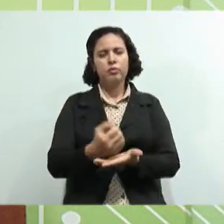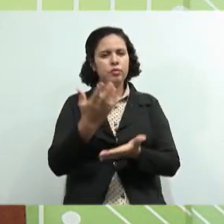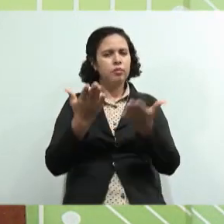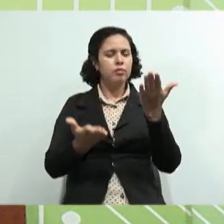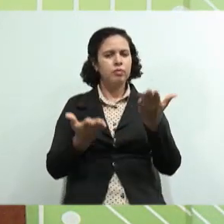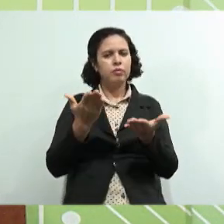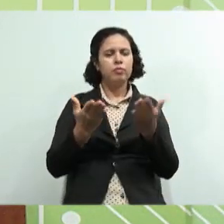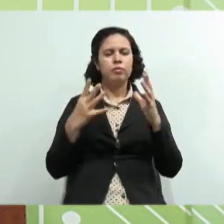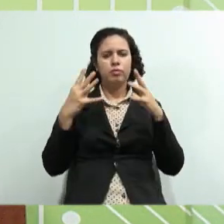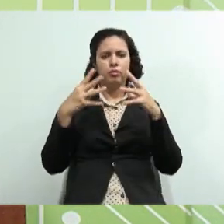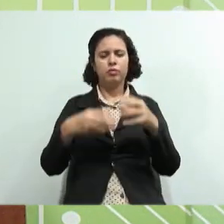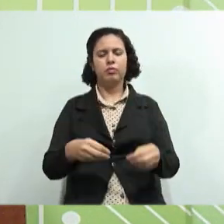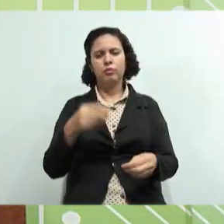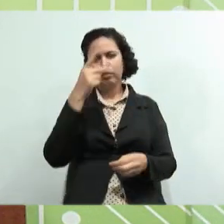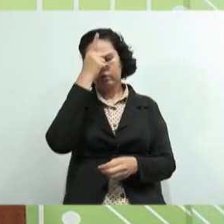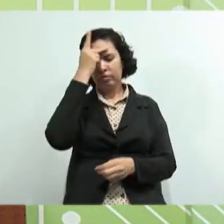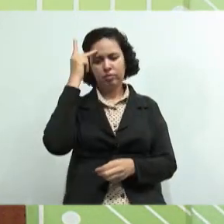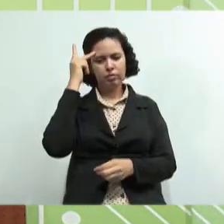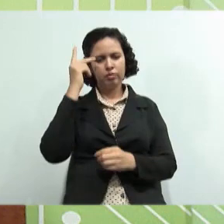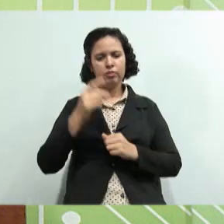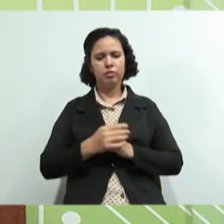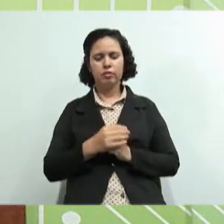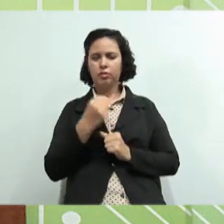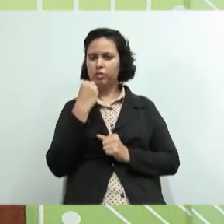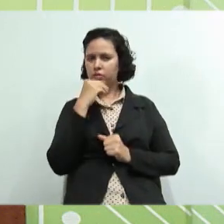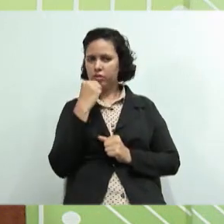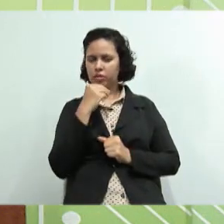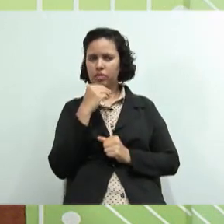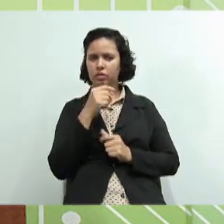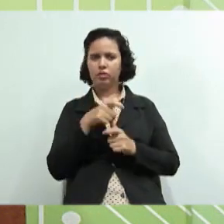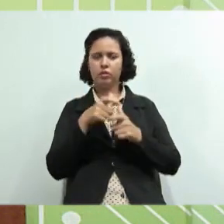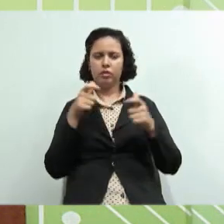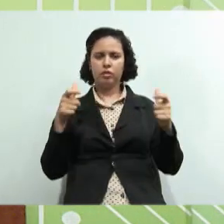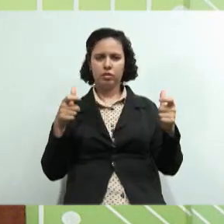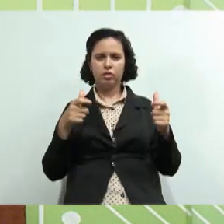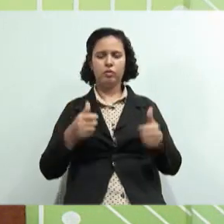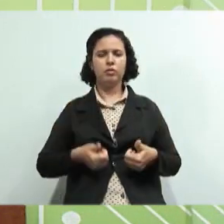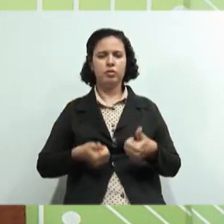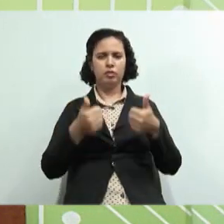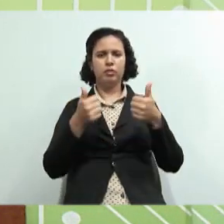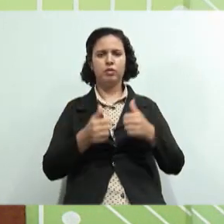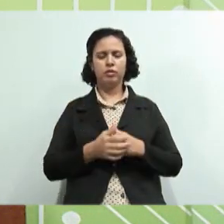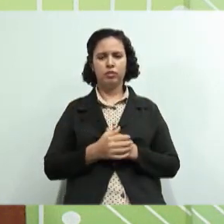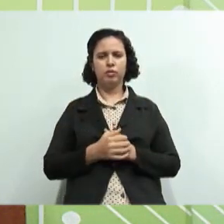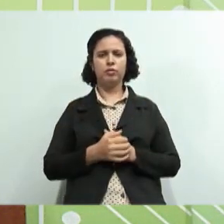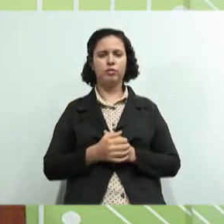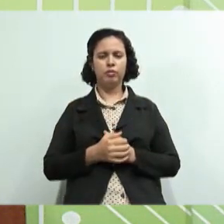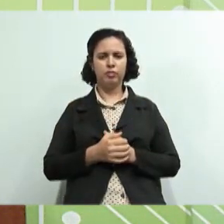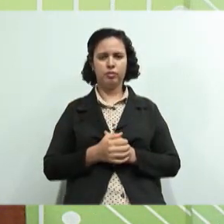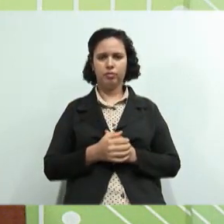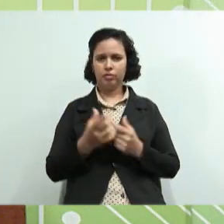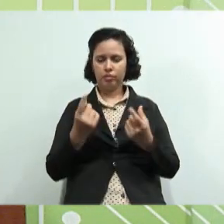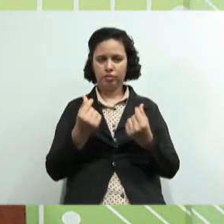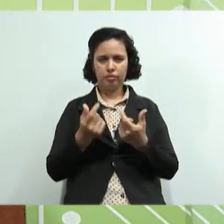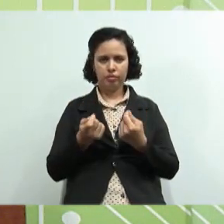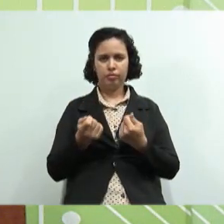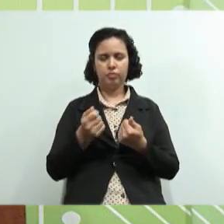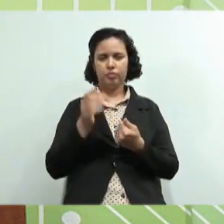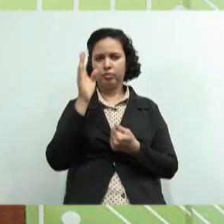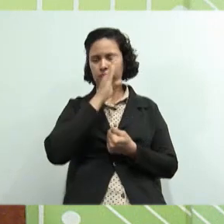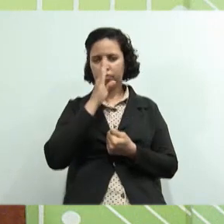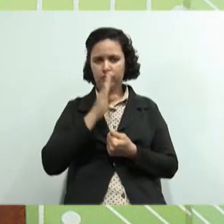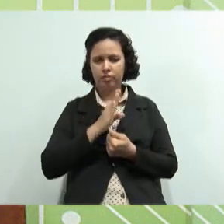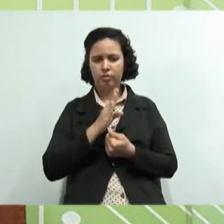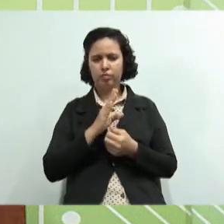para toda a população. Então, assim, é uma vantagem muito grande, assim, uma melhoria dentro da situação econômica que o Brasil teve nas últimas décadas